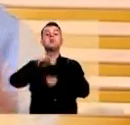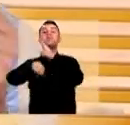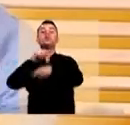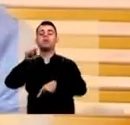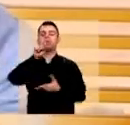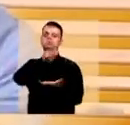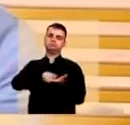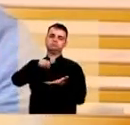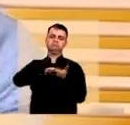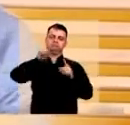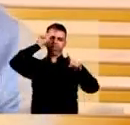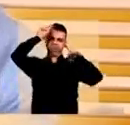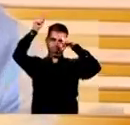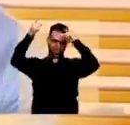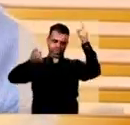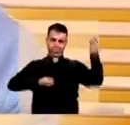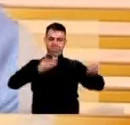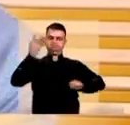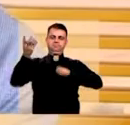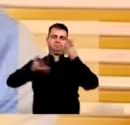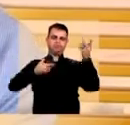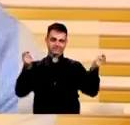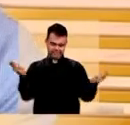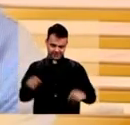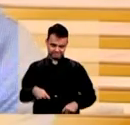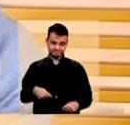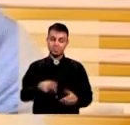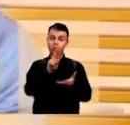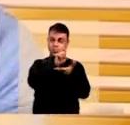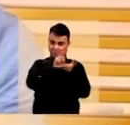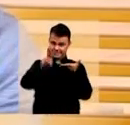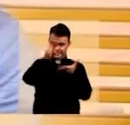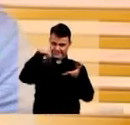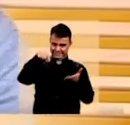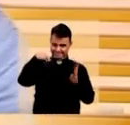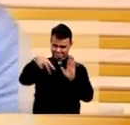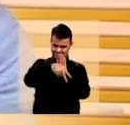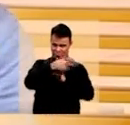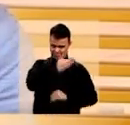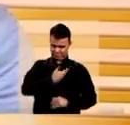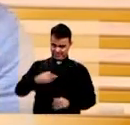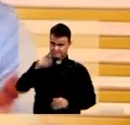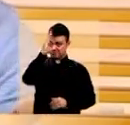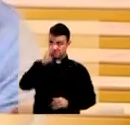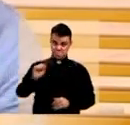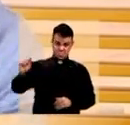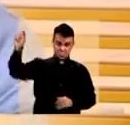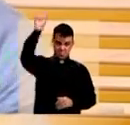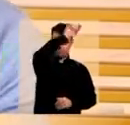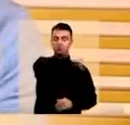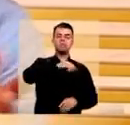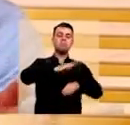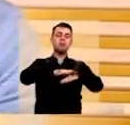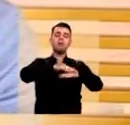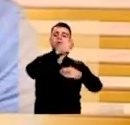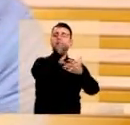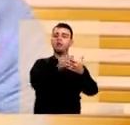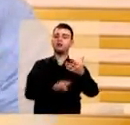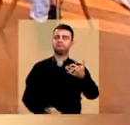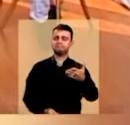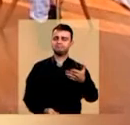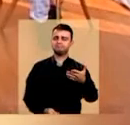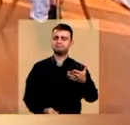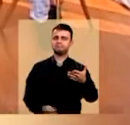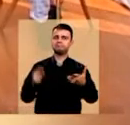escrita. A gente vê o grande problema no acesso nas universidades públicas do Brasil é a redação. O jovem não